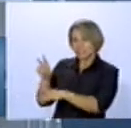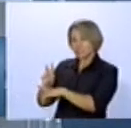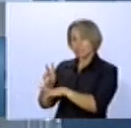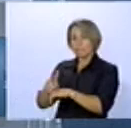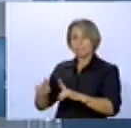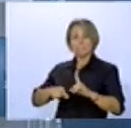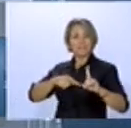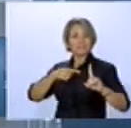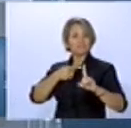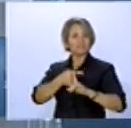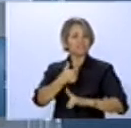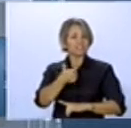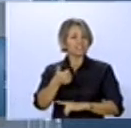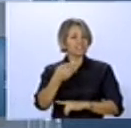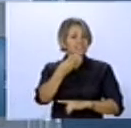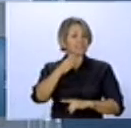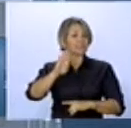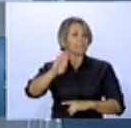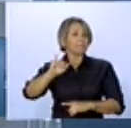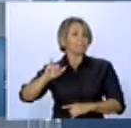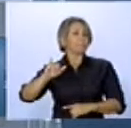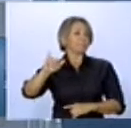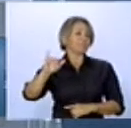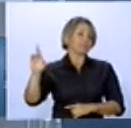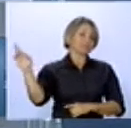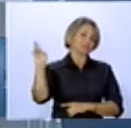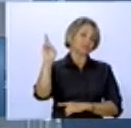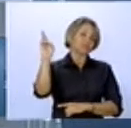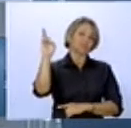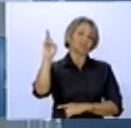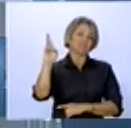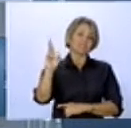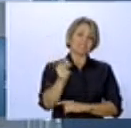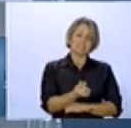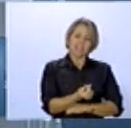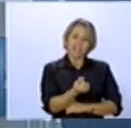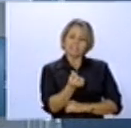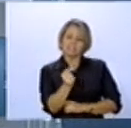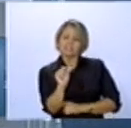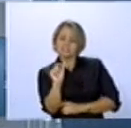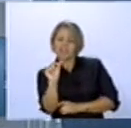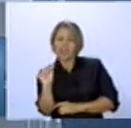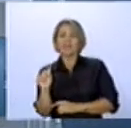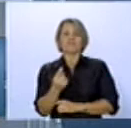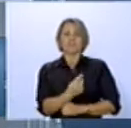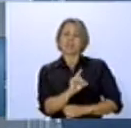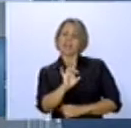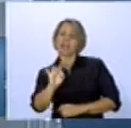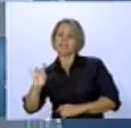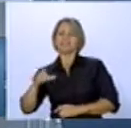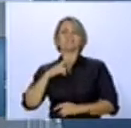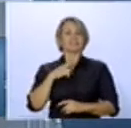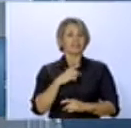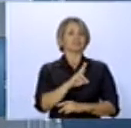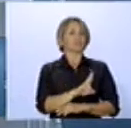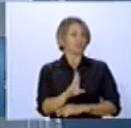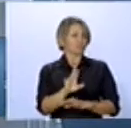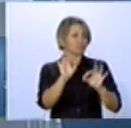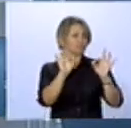13 bilhões de reais e cada centavo desses três bilhões tem nome sobrenome